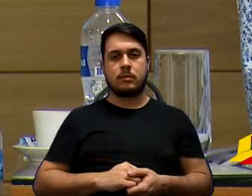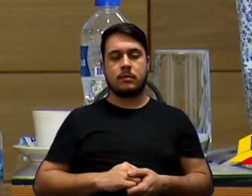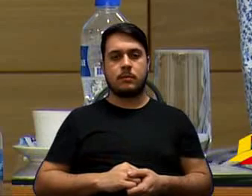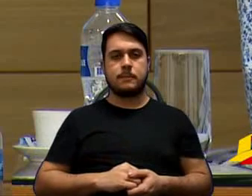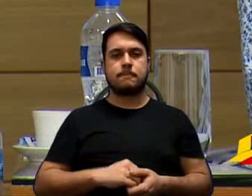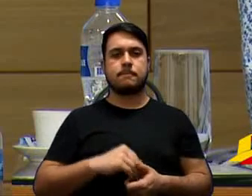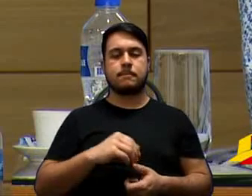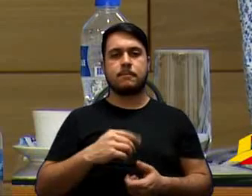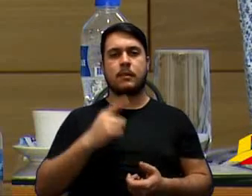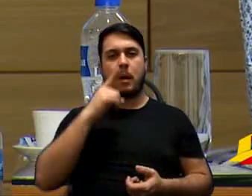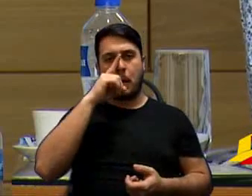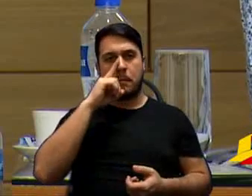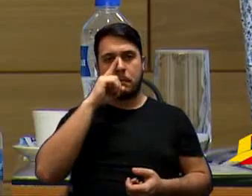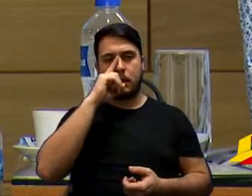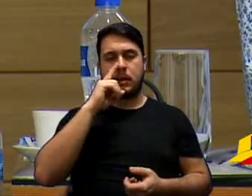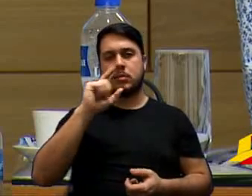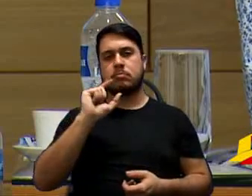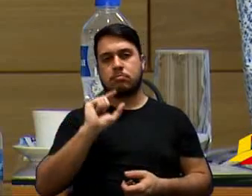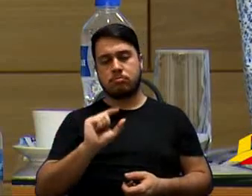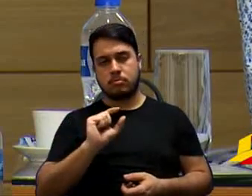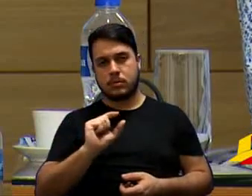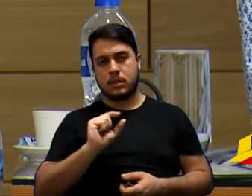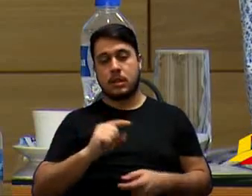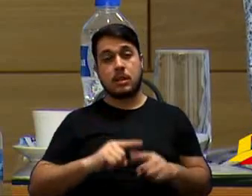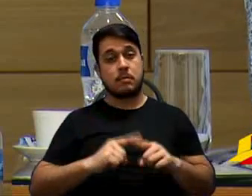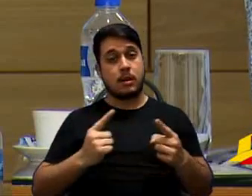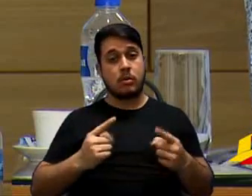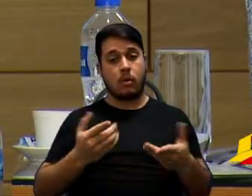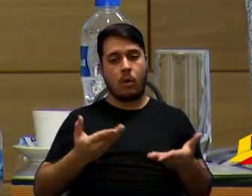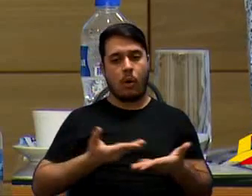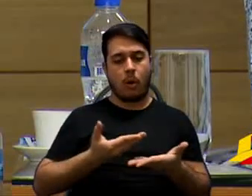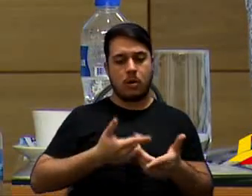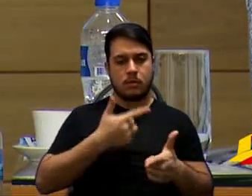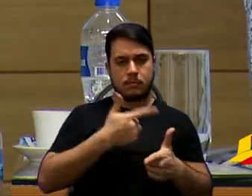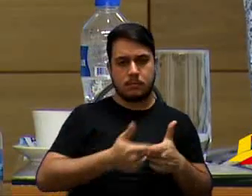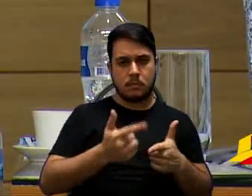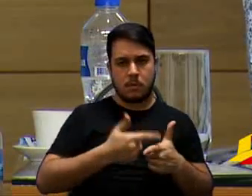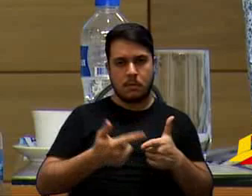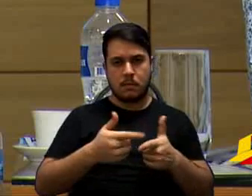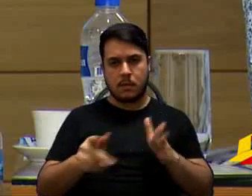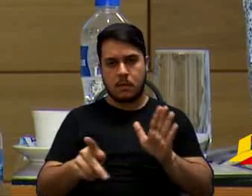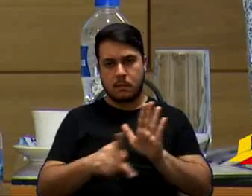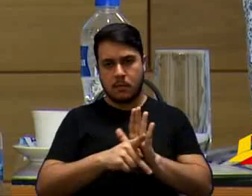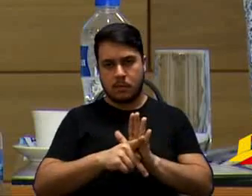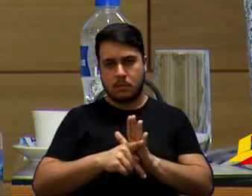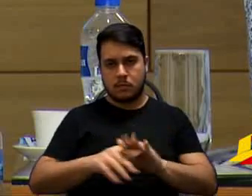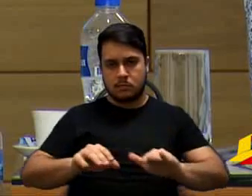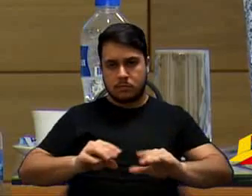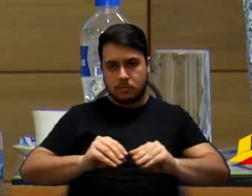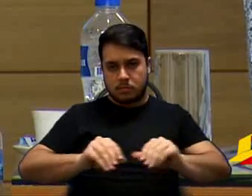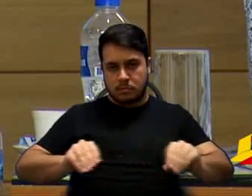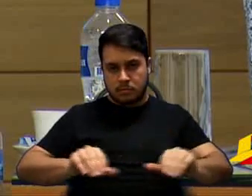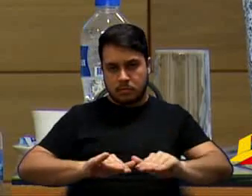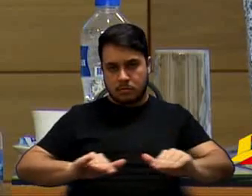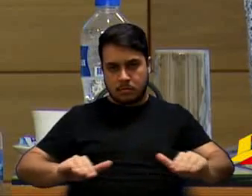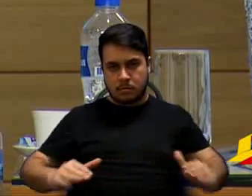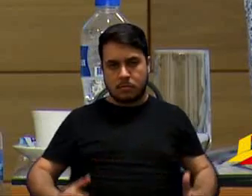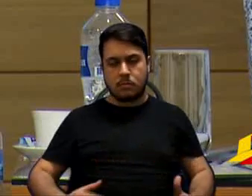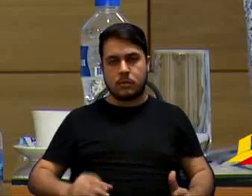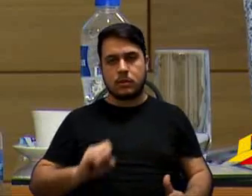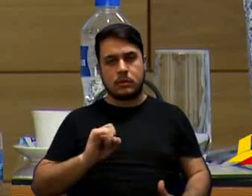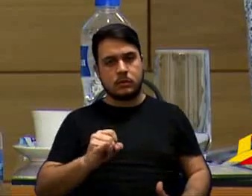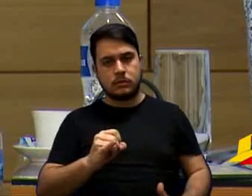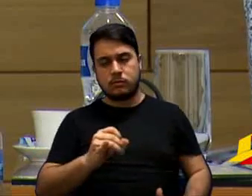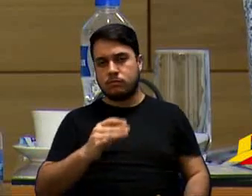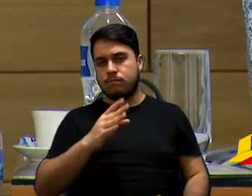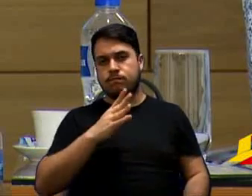de risco muito pequeno mas tem nós hoje qualquer problema sísmico que o que não é impossível que aconteça em qualquer lugar sem conhecimento técnico